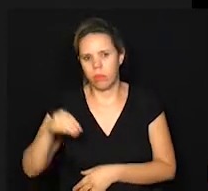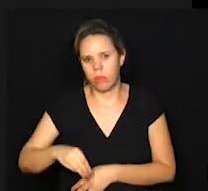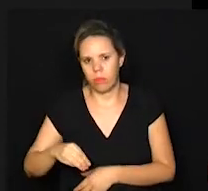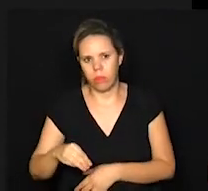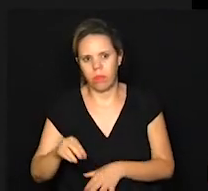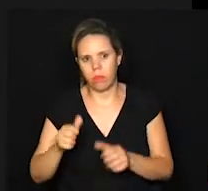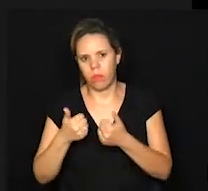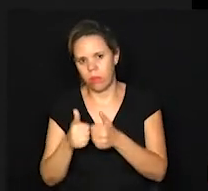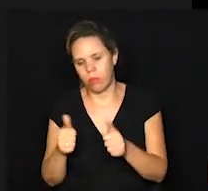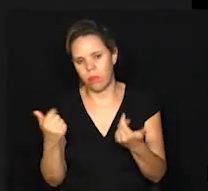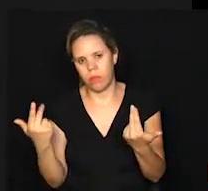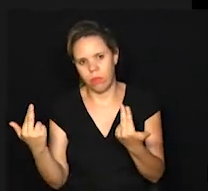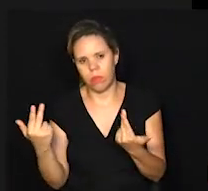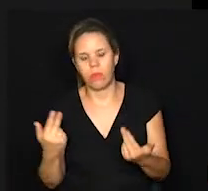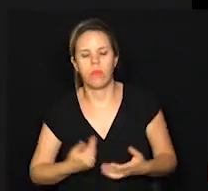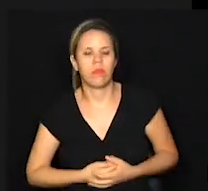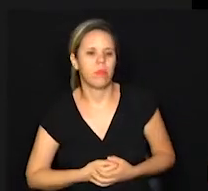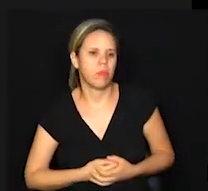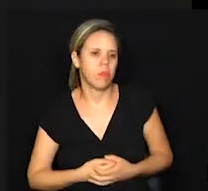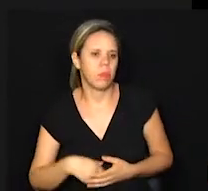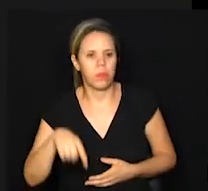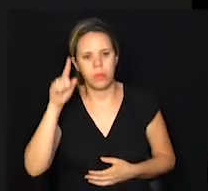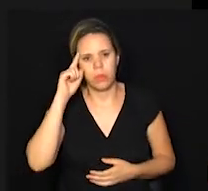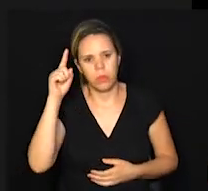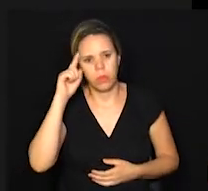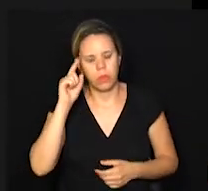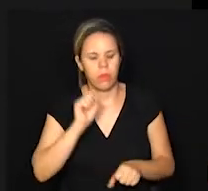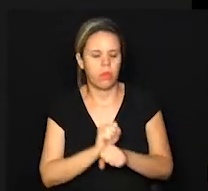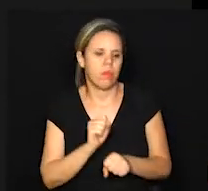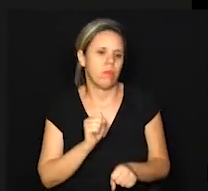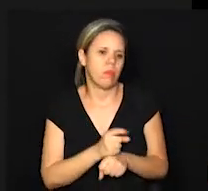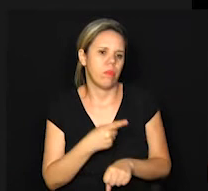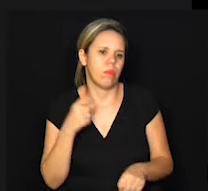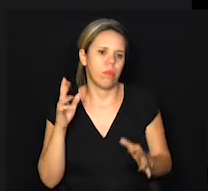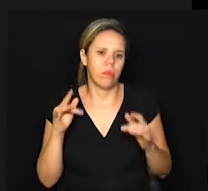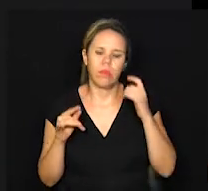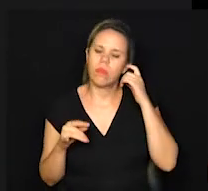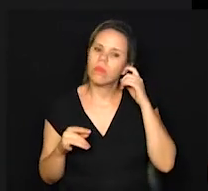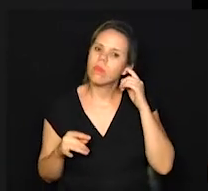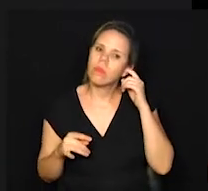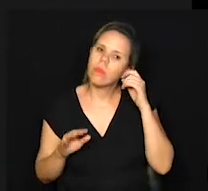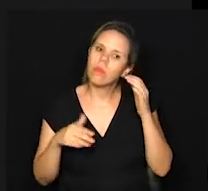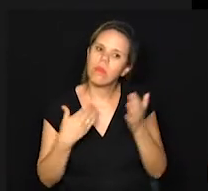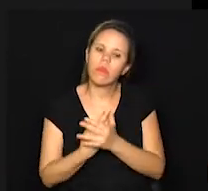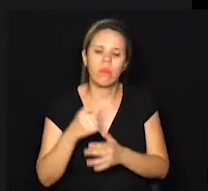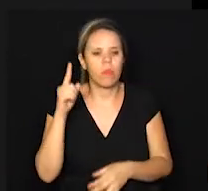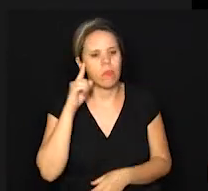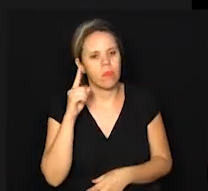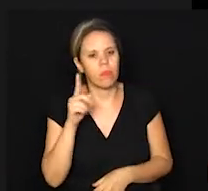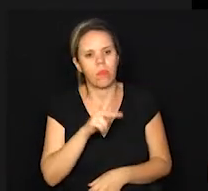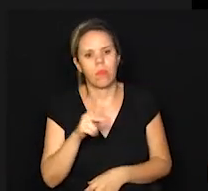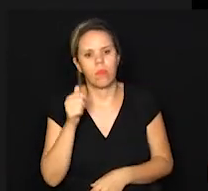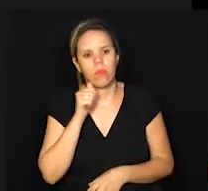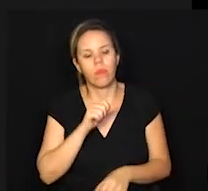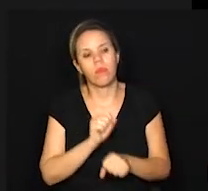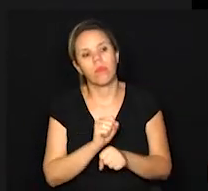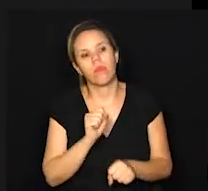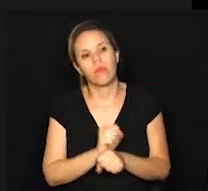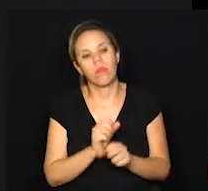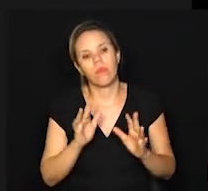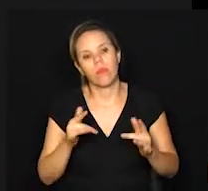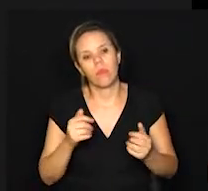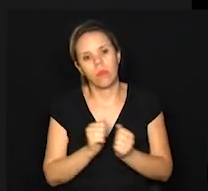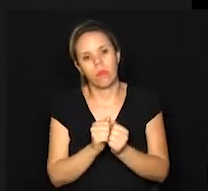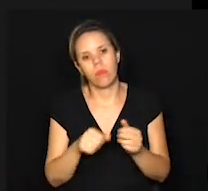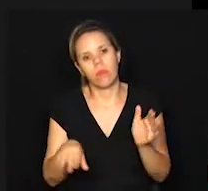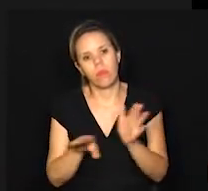o ônibus, a mesma coisa. Todos os dias eu tinha que esperar ele, até um dia a Camila ficou até mais tarde para esperar o meu namorado